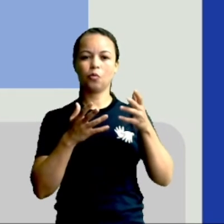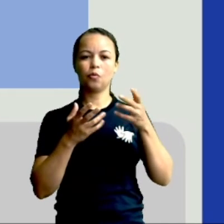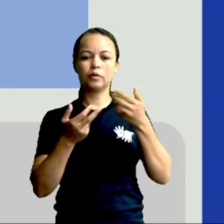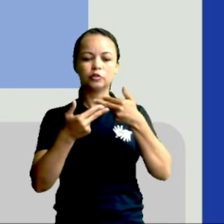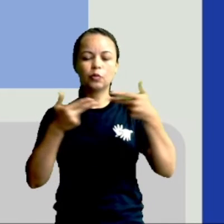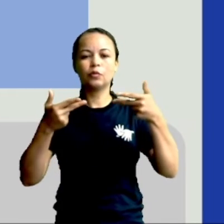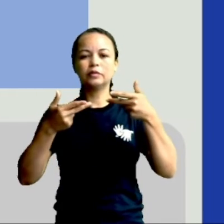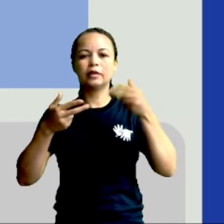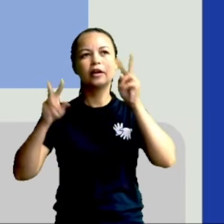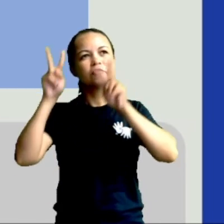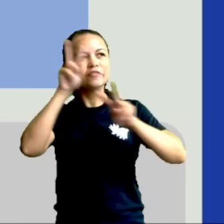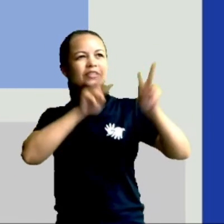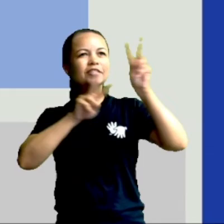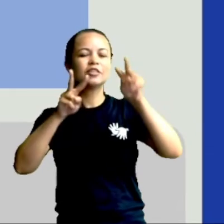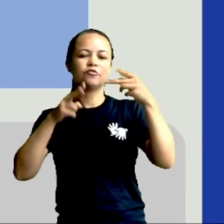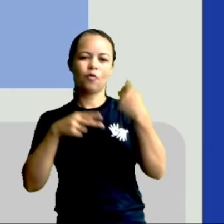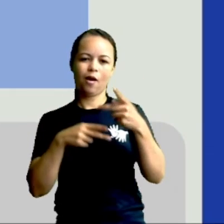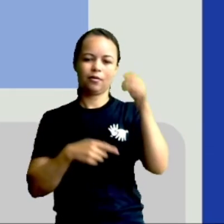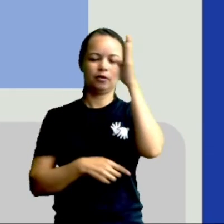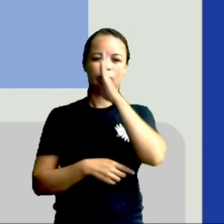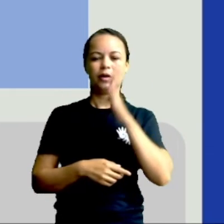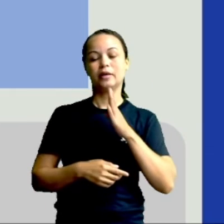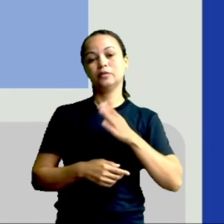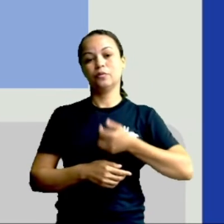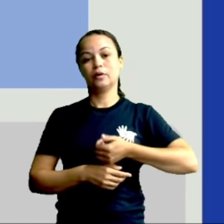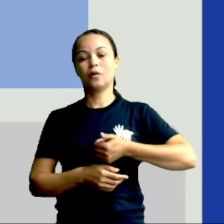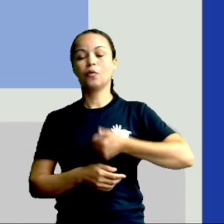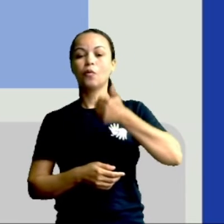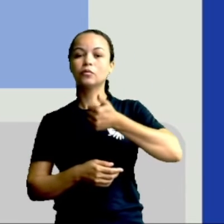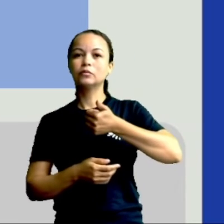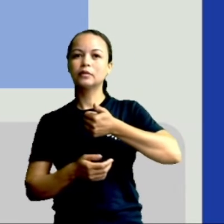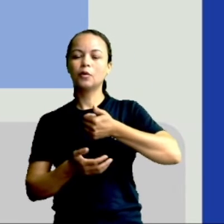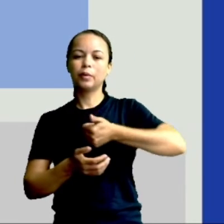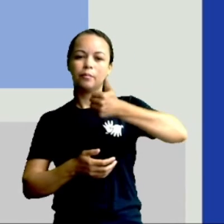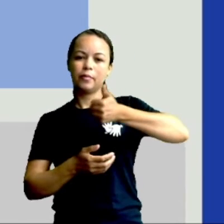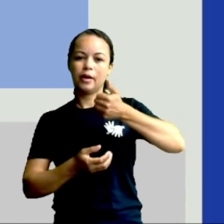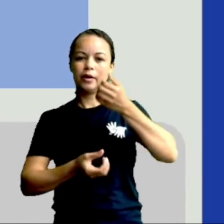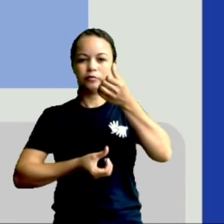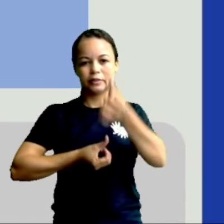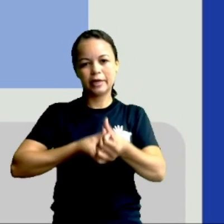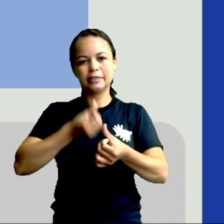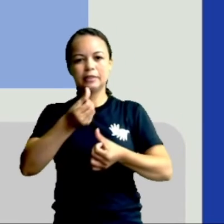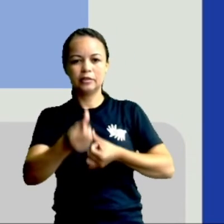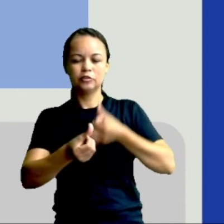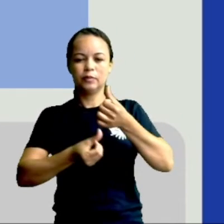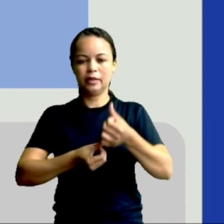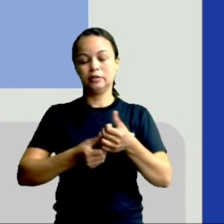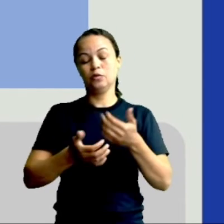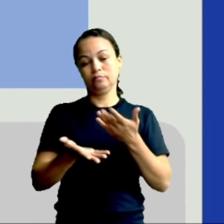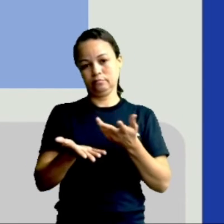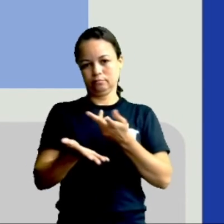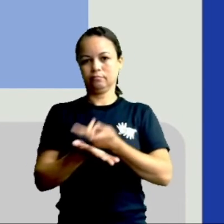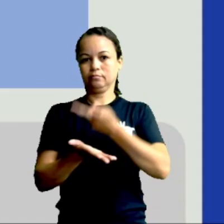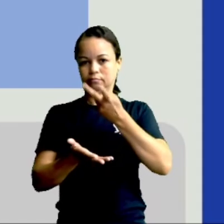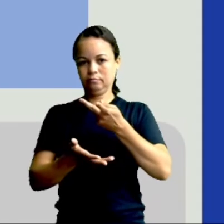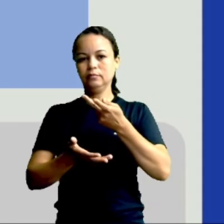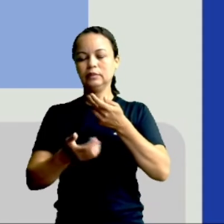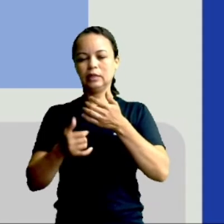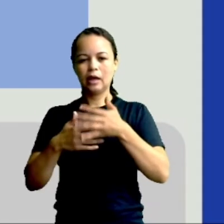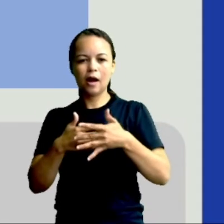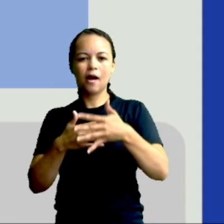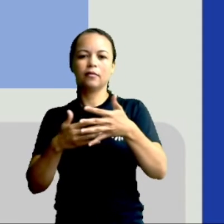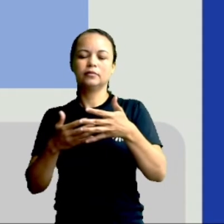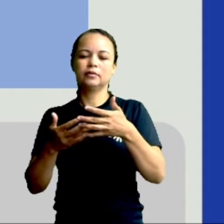no Brasil, né? Os que aconteceram no primeiro semestre e vimos também o que aconteceram o que irão acontecer, né?